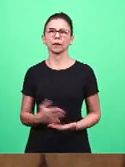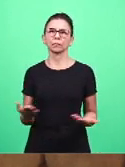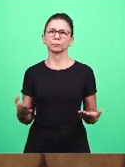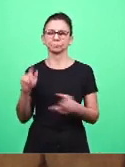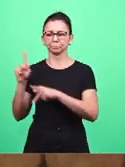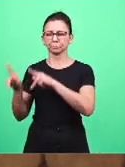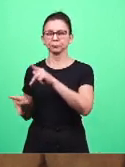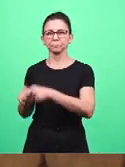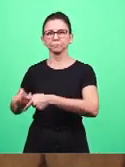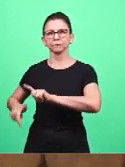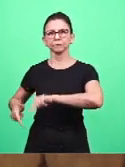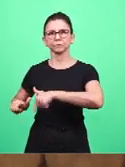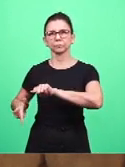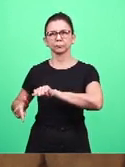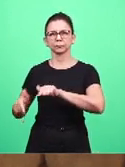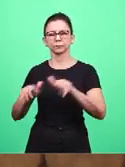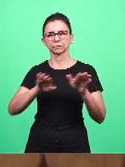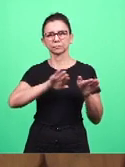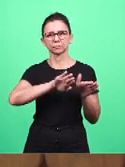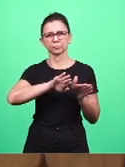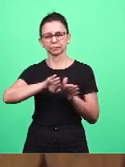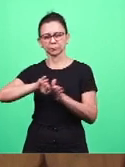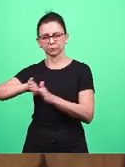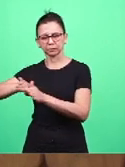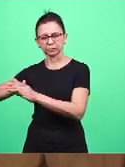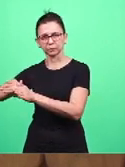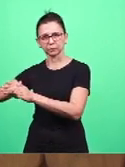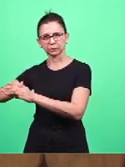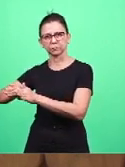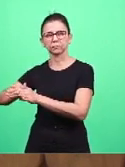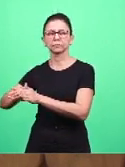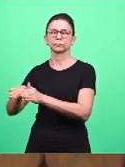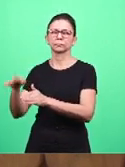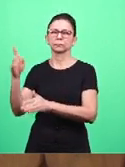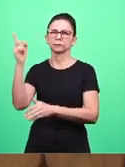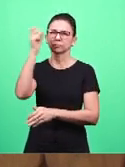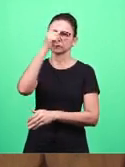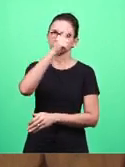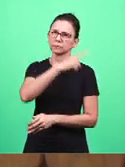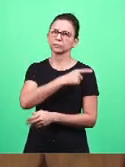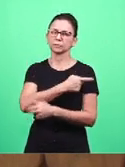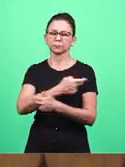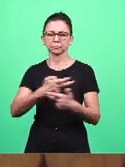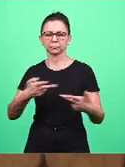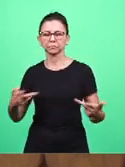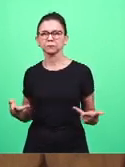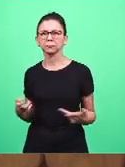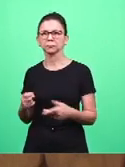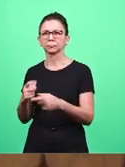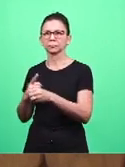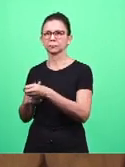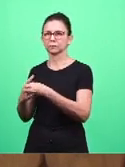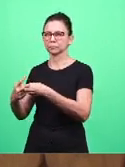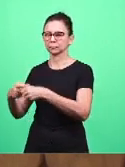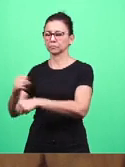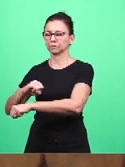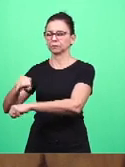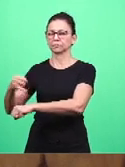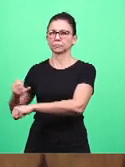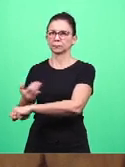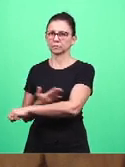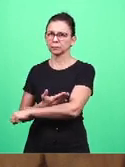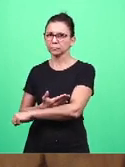vamos dizer, aquilo que nos interessa no momento. Nós estamos no livro de Neemias. Falamos